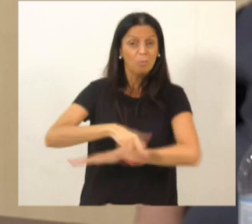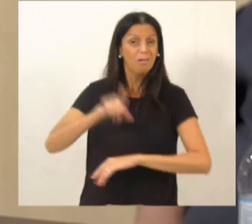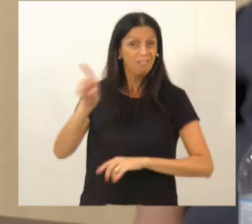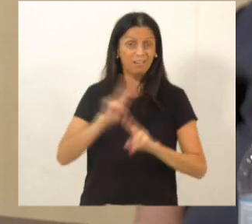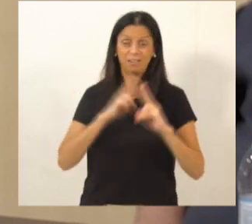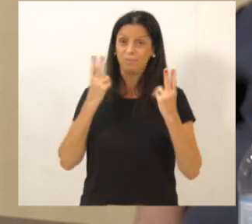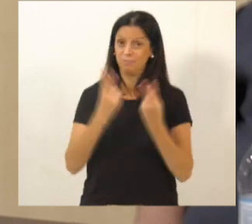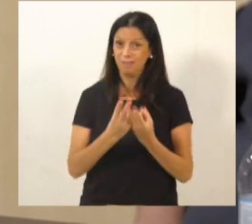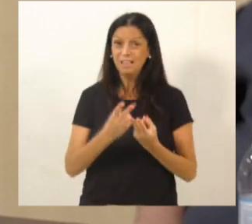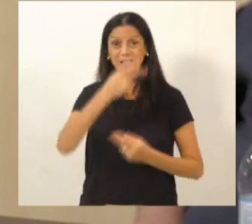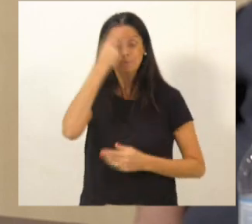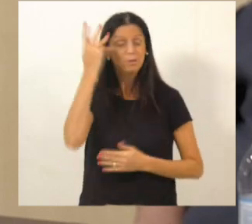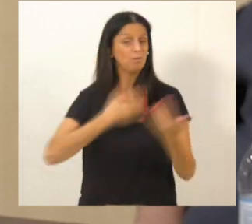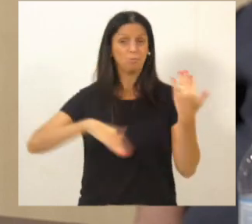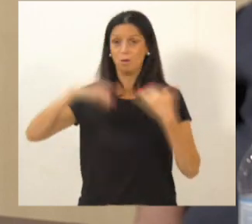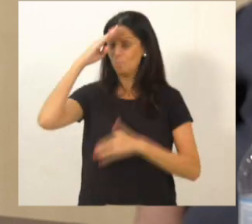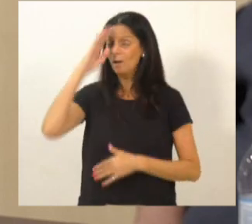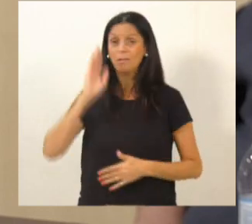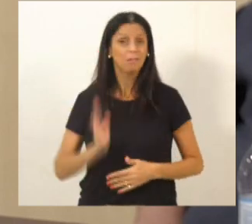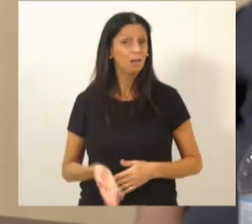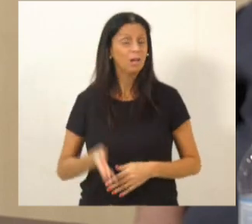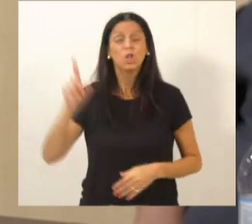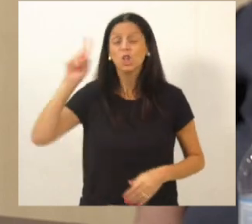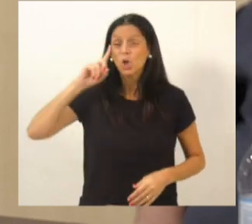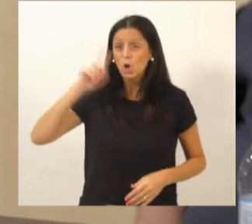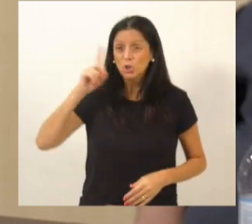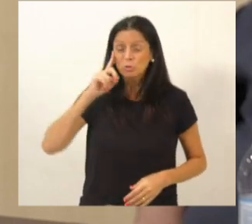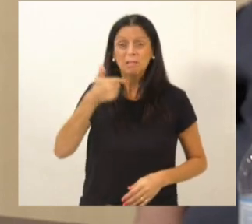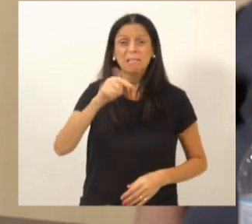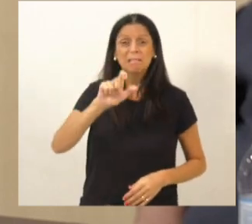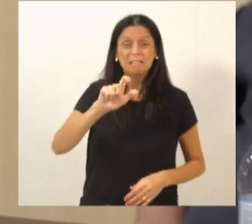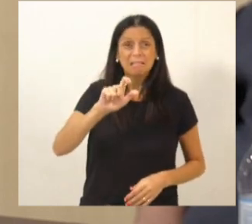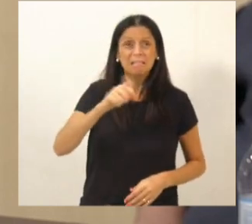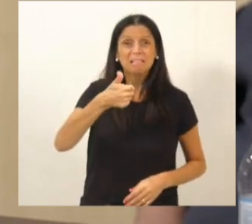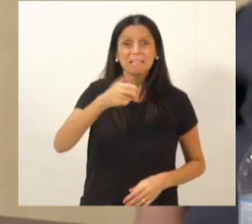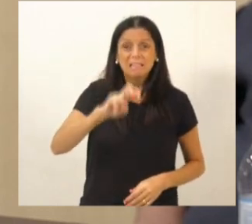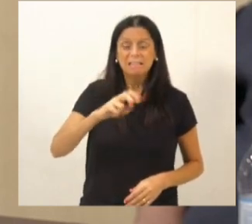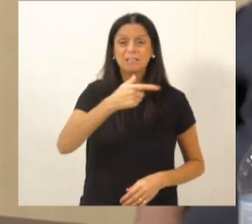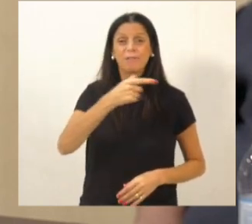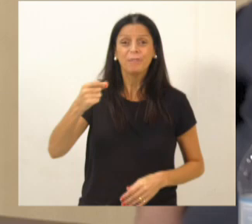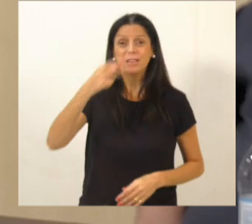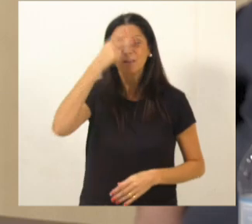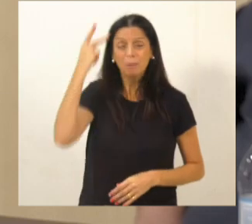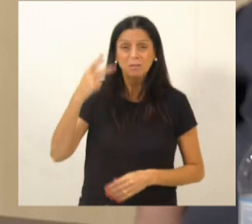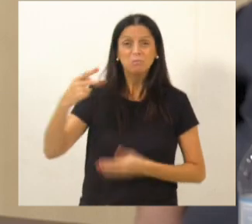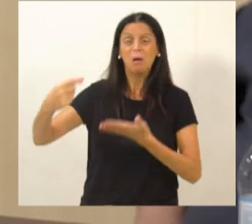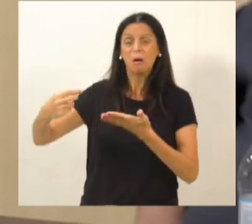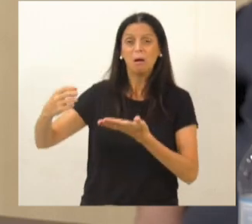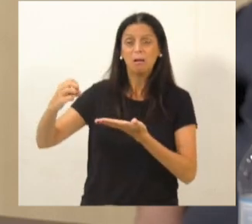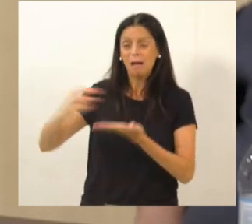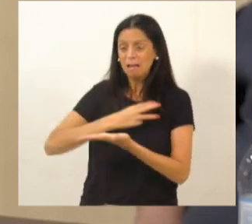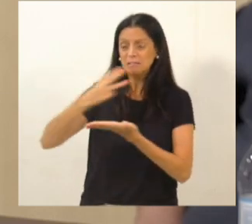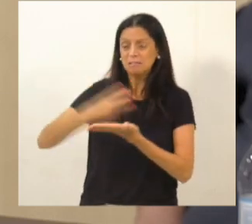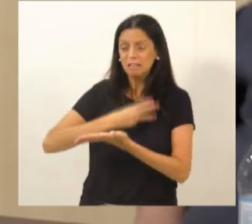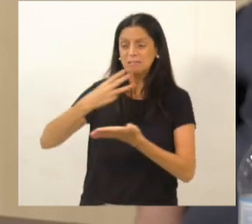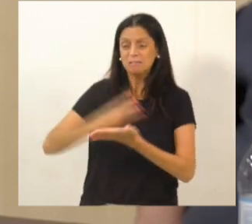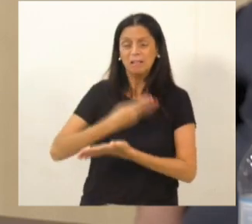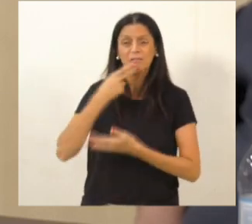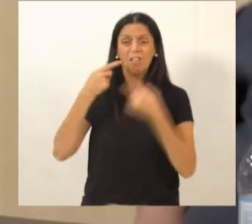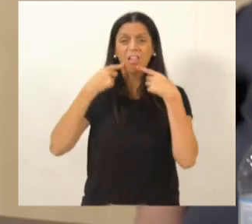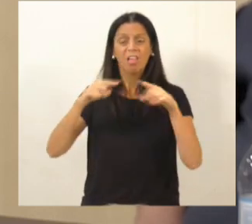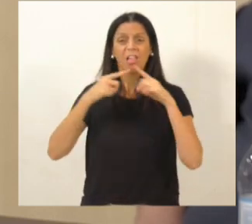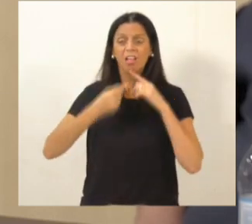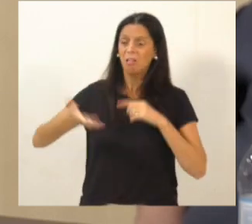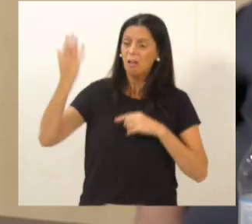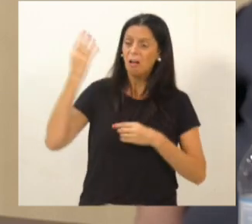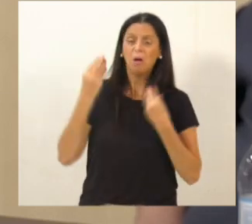Eu recebo 10, 15, 20 reclamações diárias da demora daquela obra, da dificuldade de se ver a conclusão daquela obra e do porquê aquela obra realmente